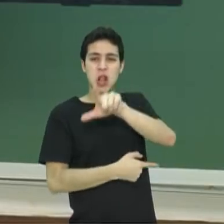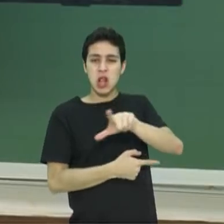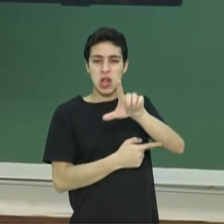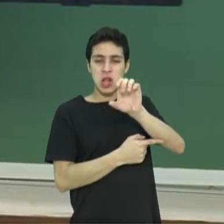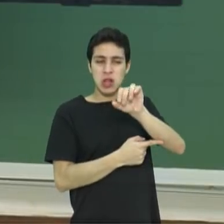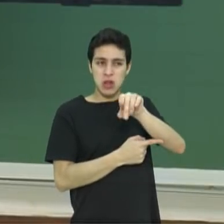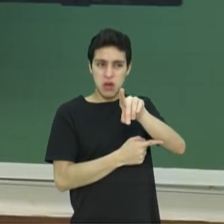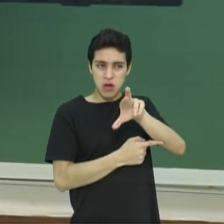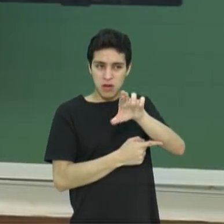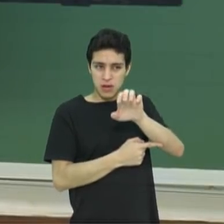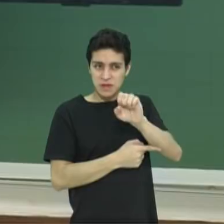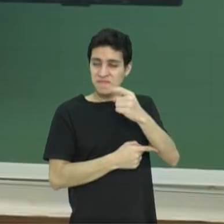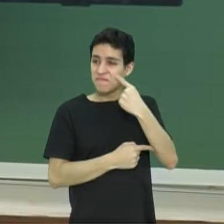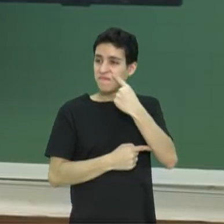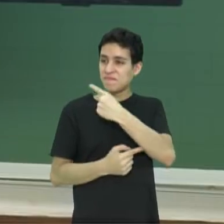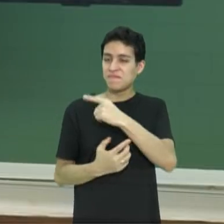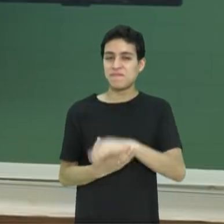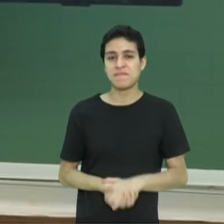parlamento inglês, né?